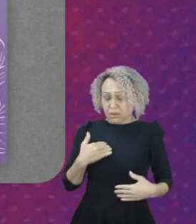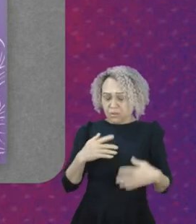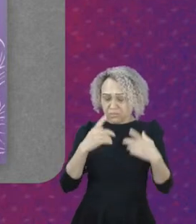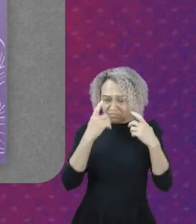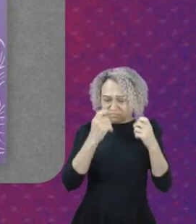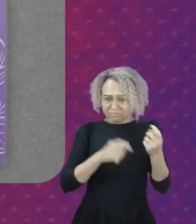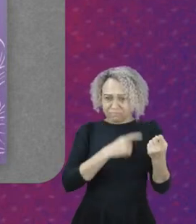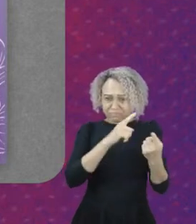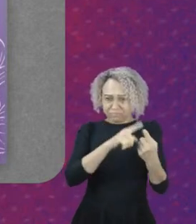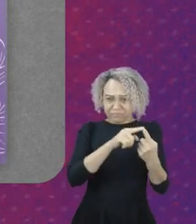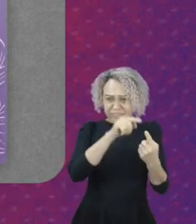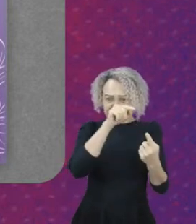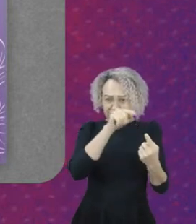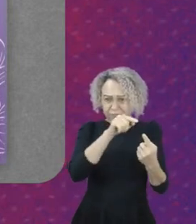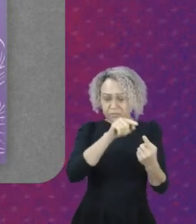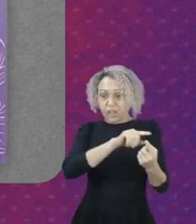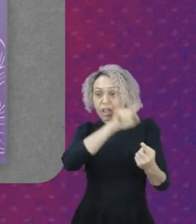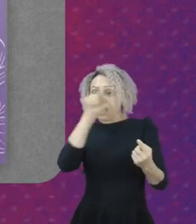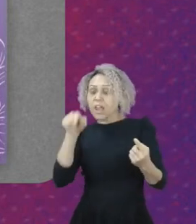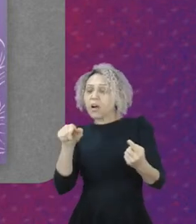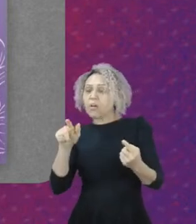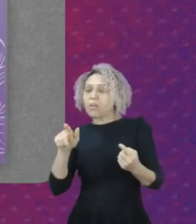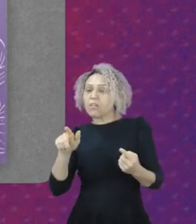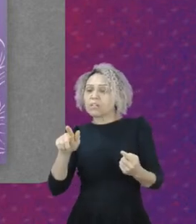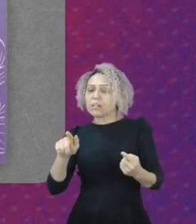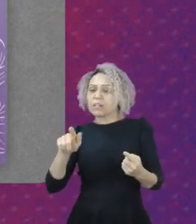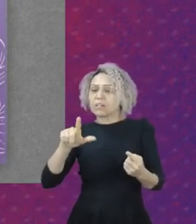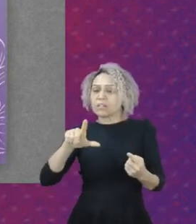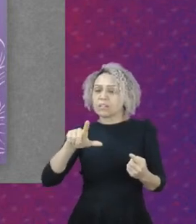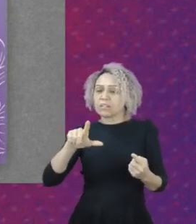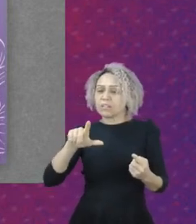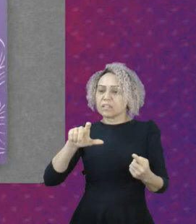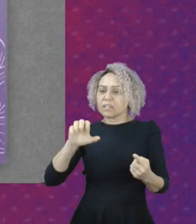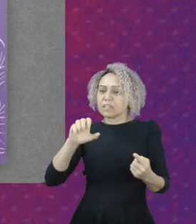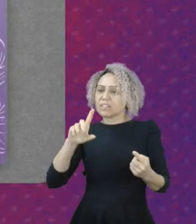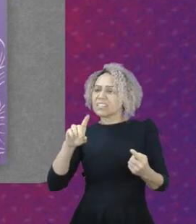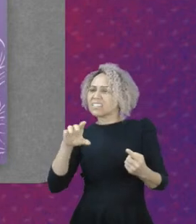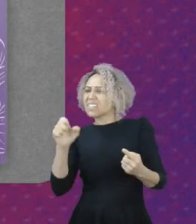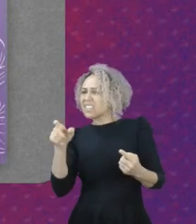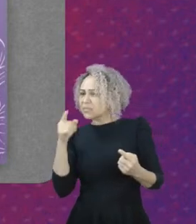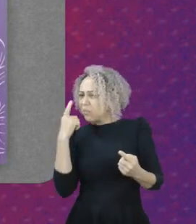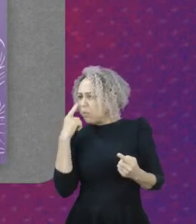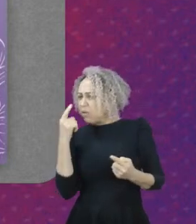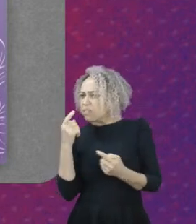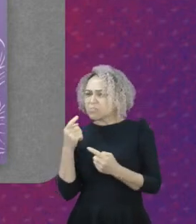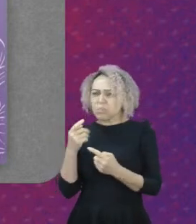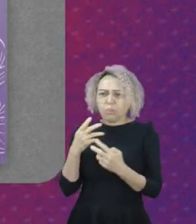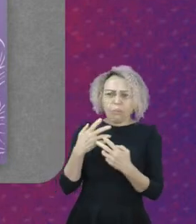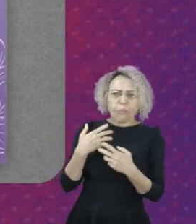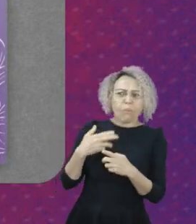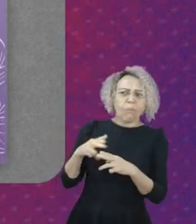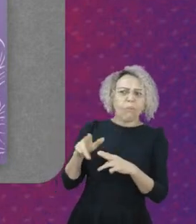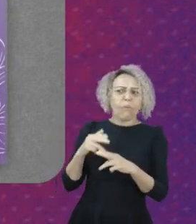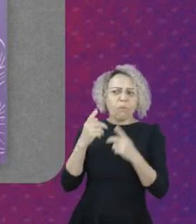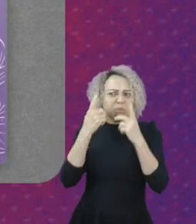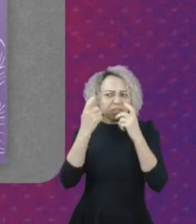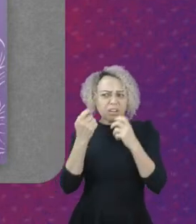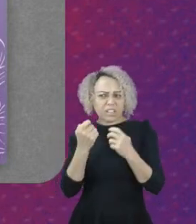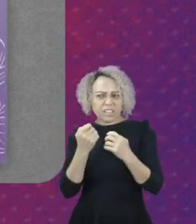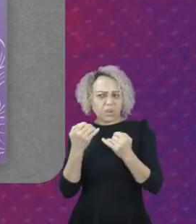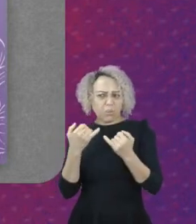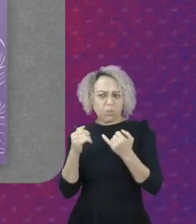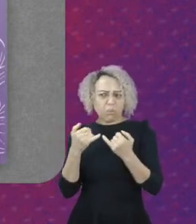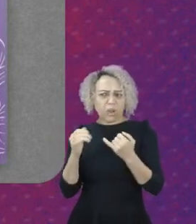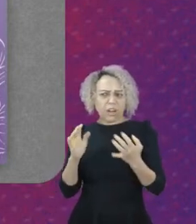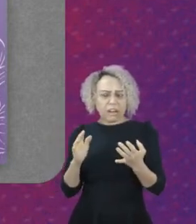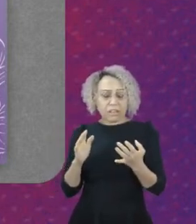nem está demonstrando nenhuma cicatriz, a gente vai dizer que ela não sofreu violência. Essa é a diferença de reconhecer as